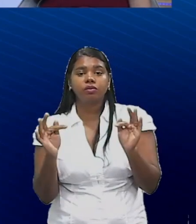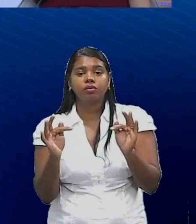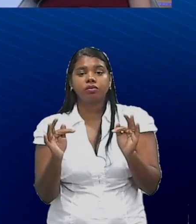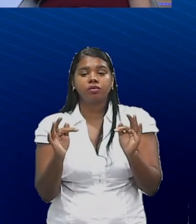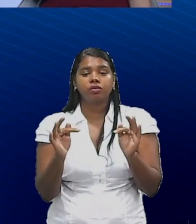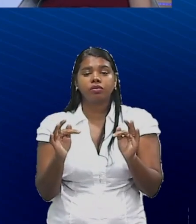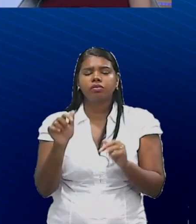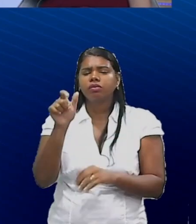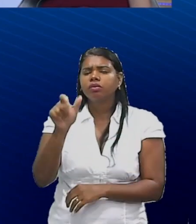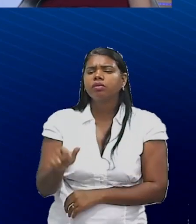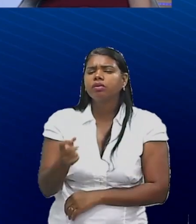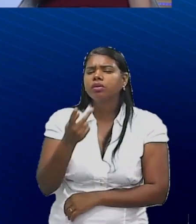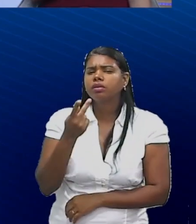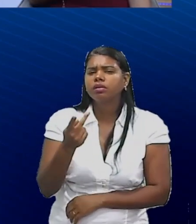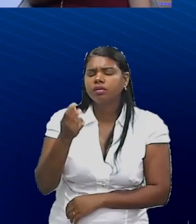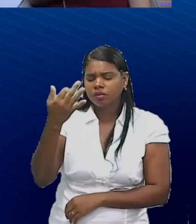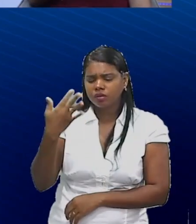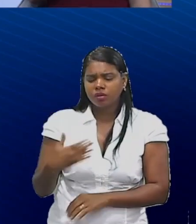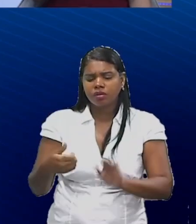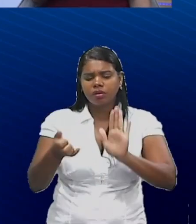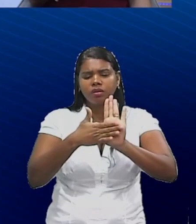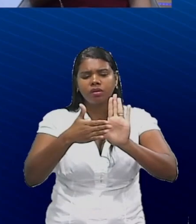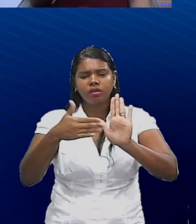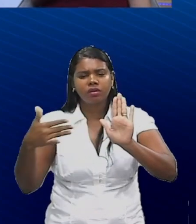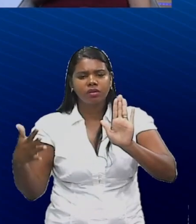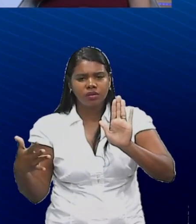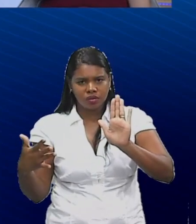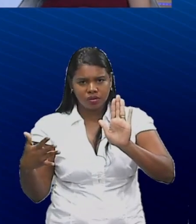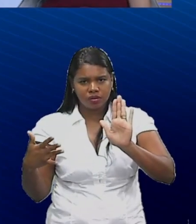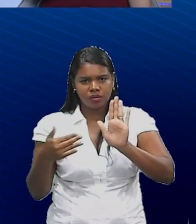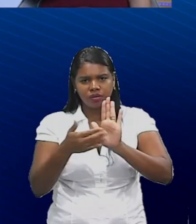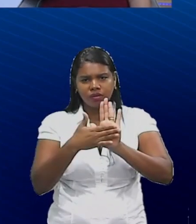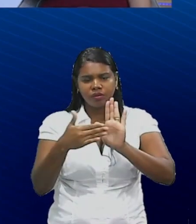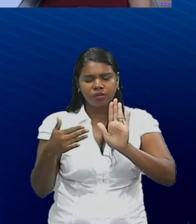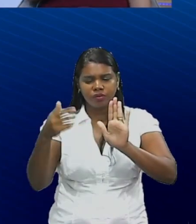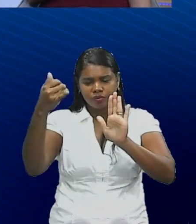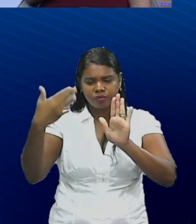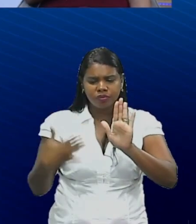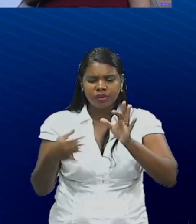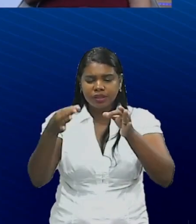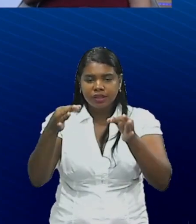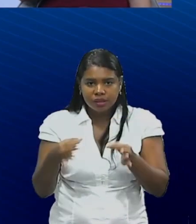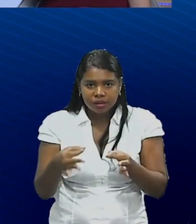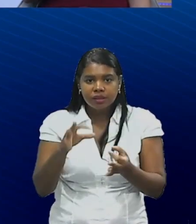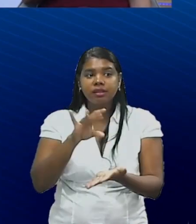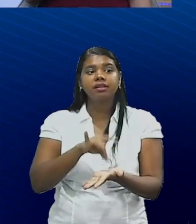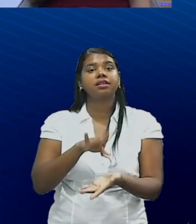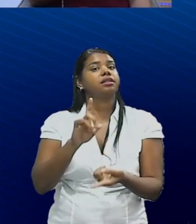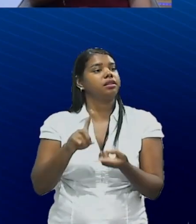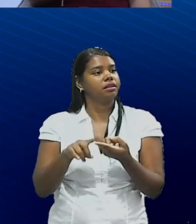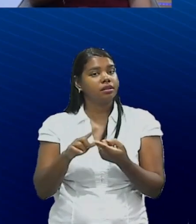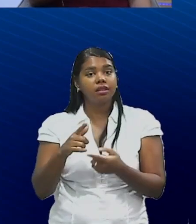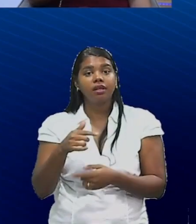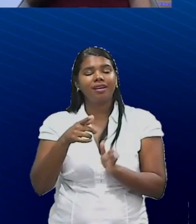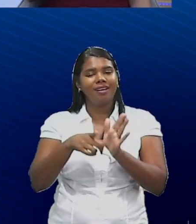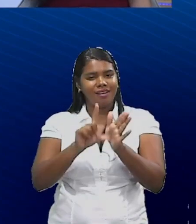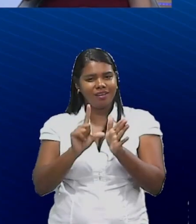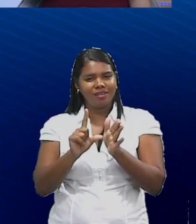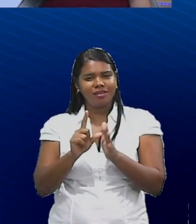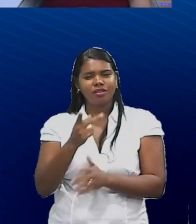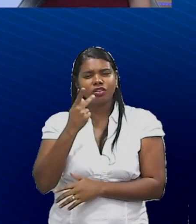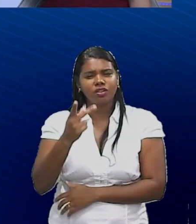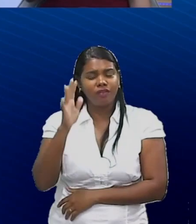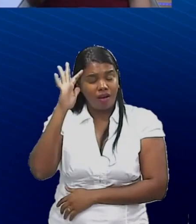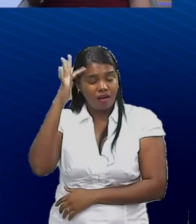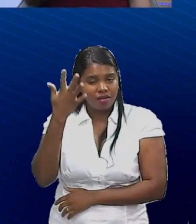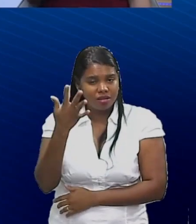indicadores. Eu preciso de dados, né? Preciso de indicadores para eu ter a certeza, né, na hora de tomar a decisão. Dados